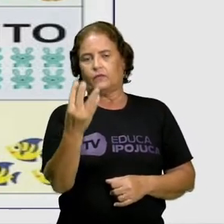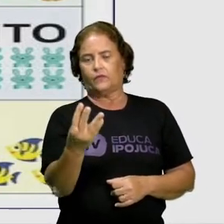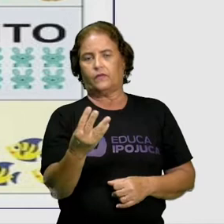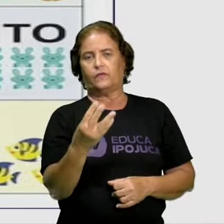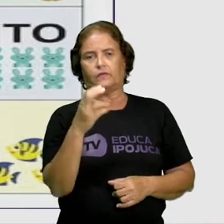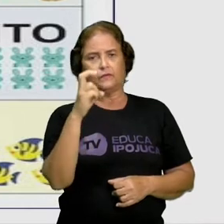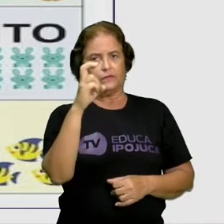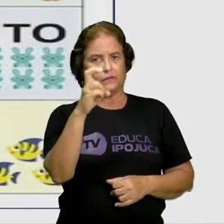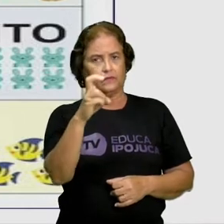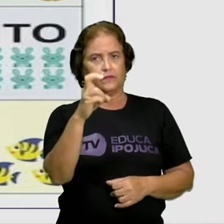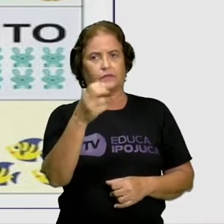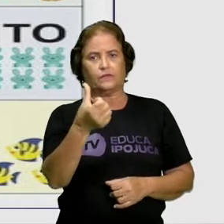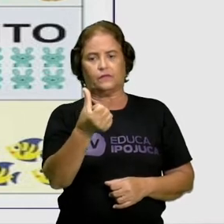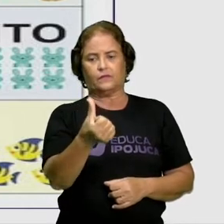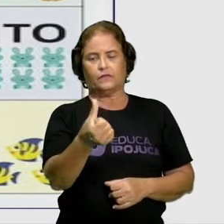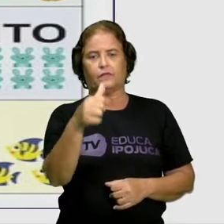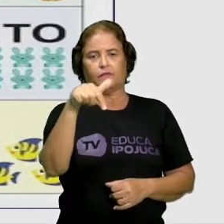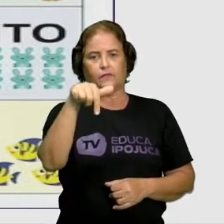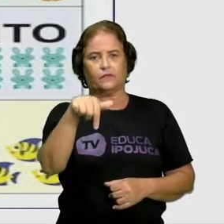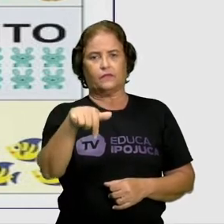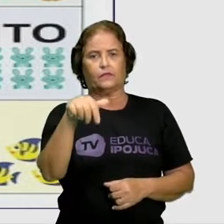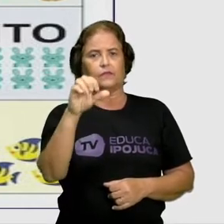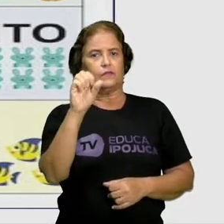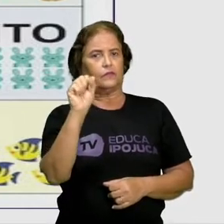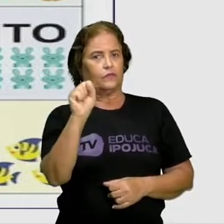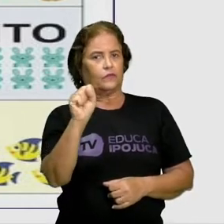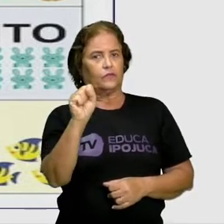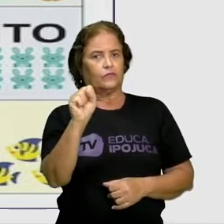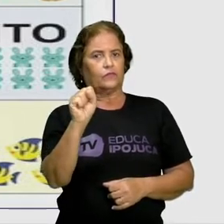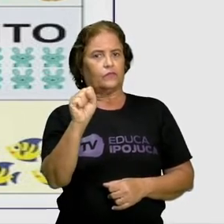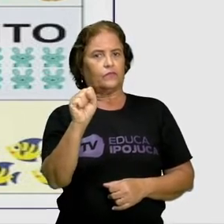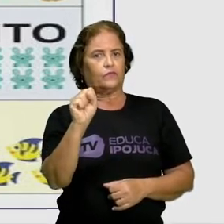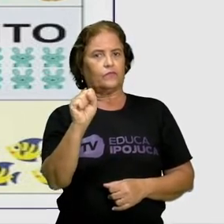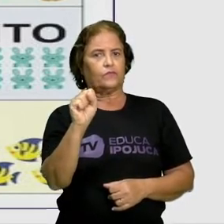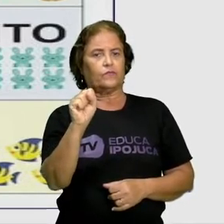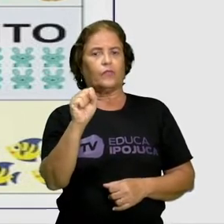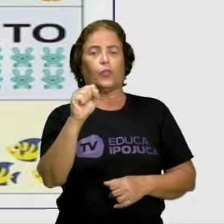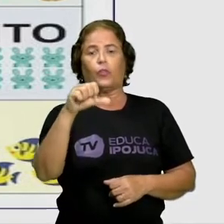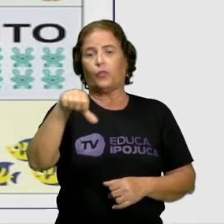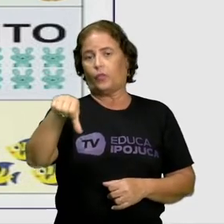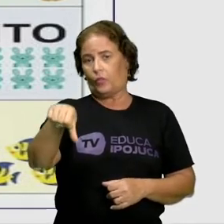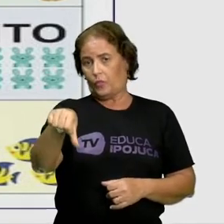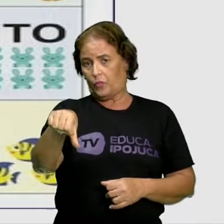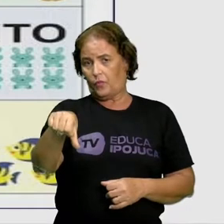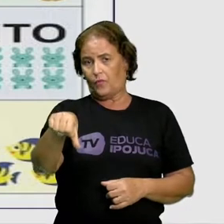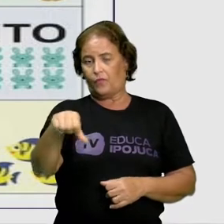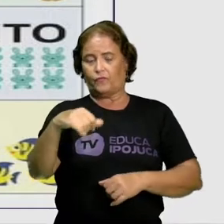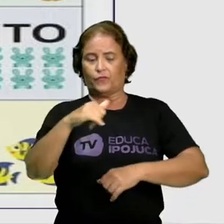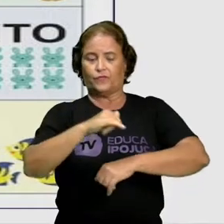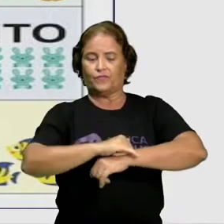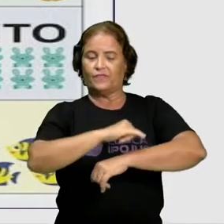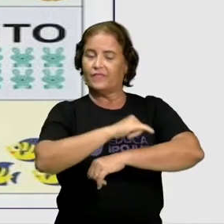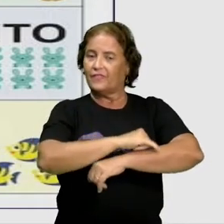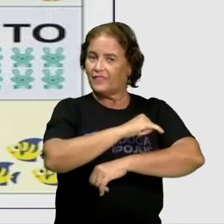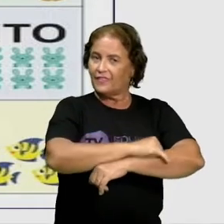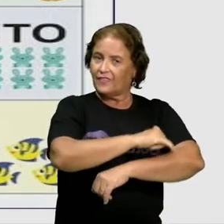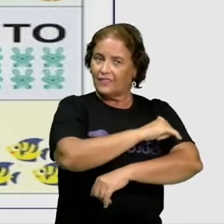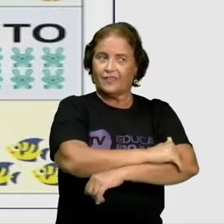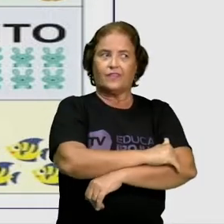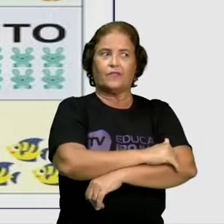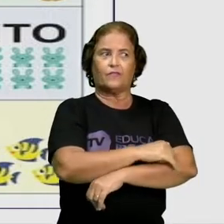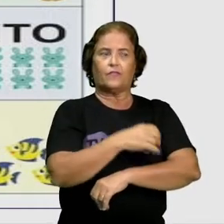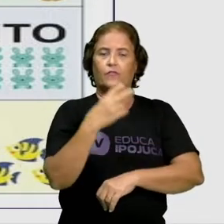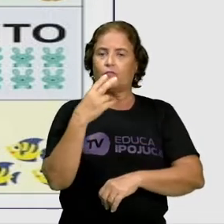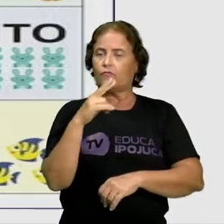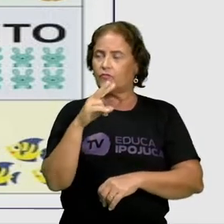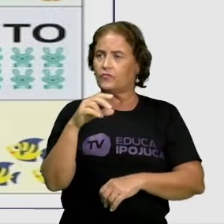3, 4, 5, 6, 7, 8, 9 sapinhos. Olha aqui o número